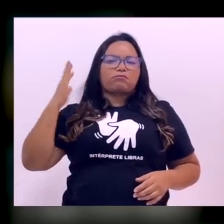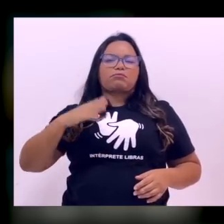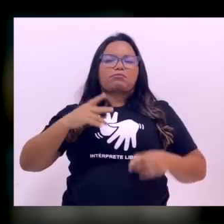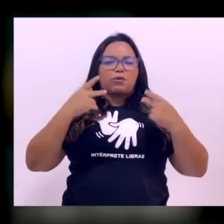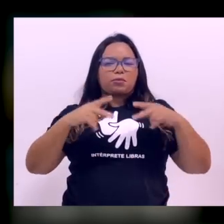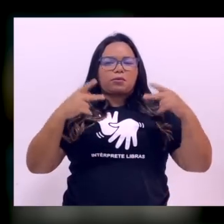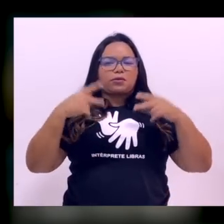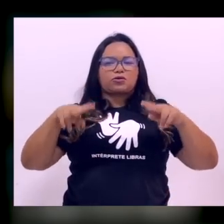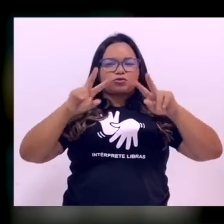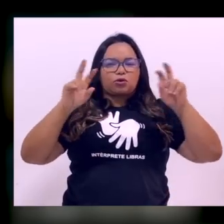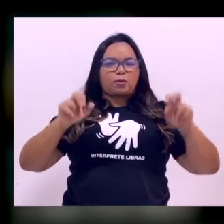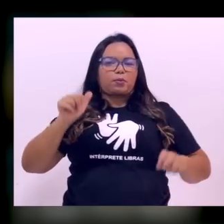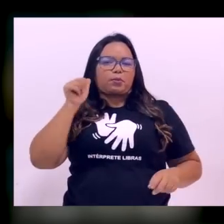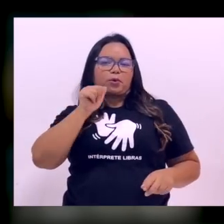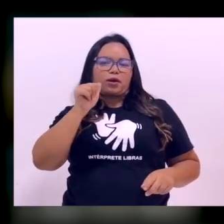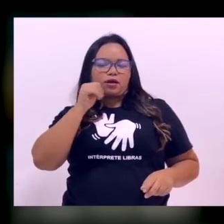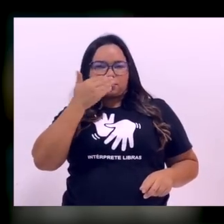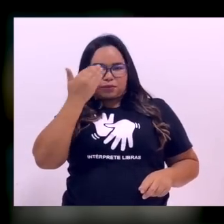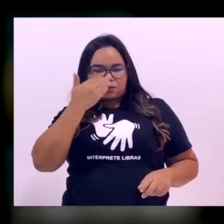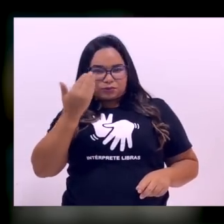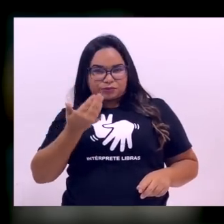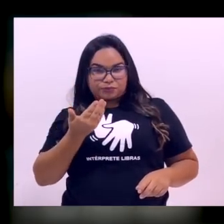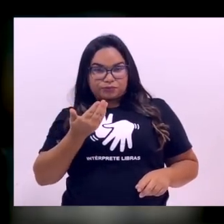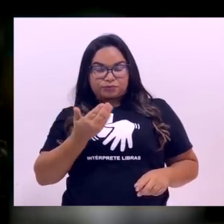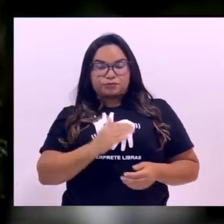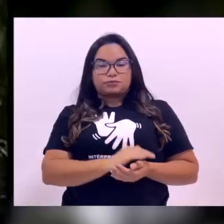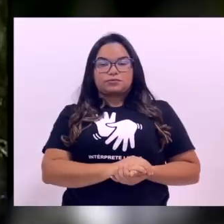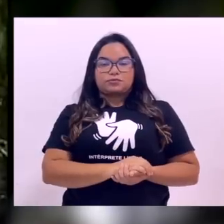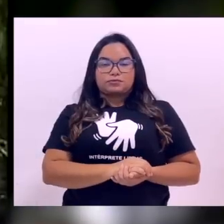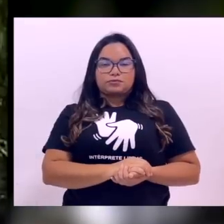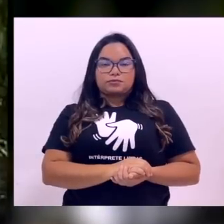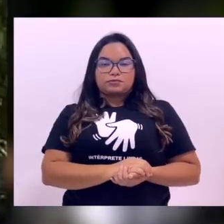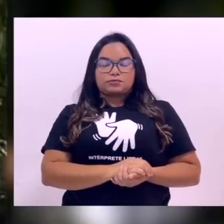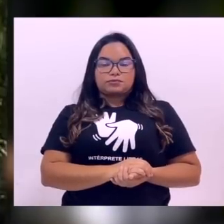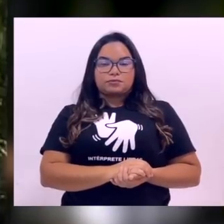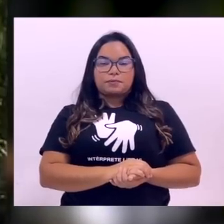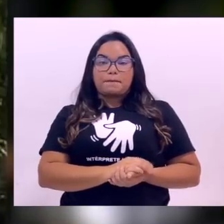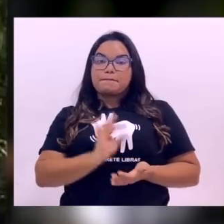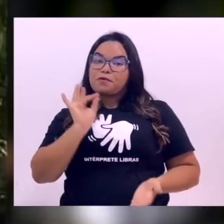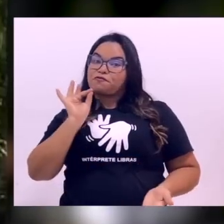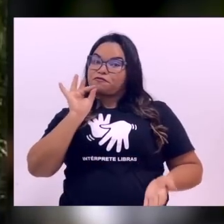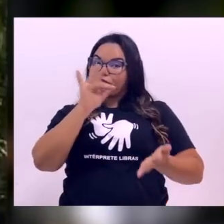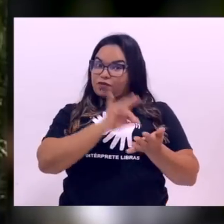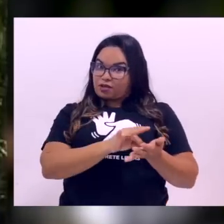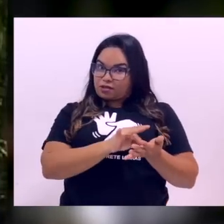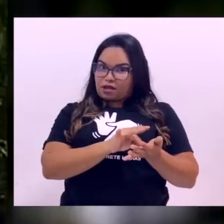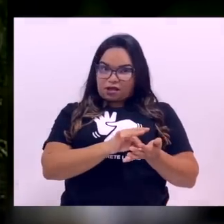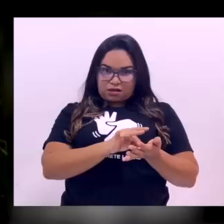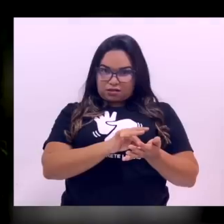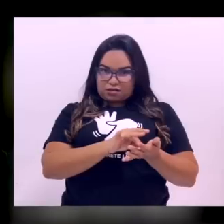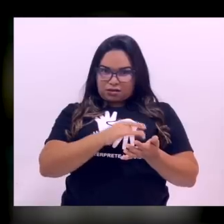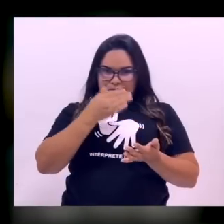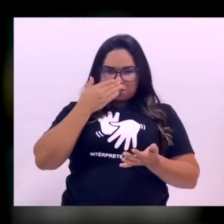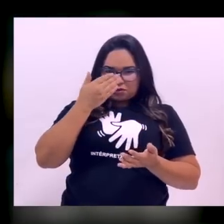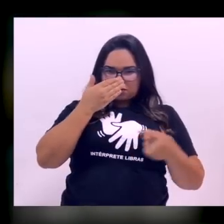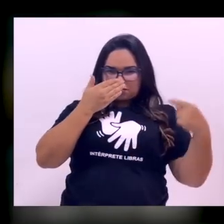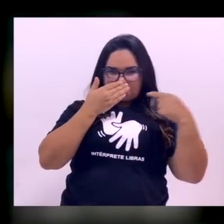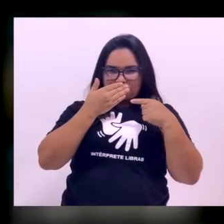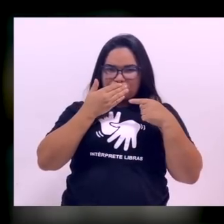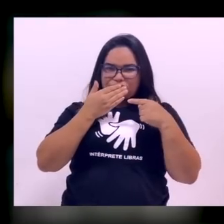foram pregados sobre mulheres libertinas e sobre a prostituição, quando, na